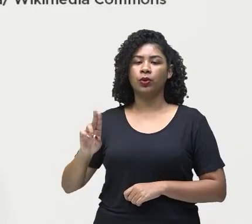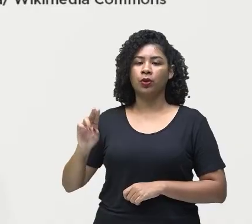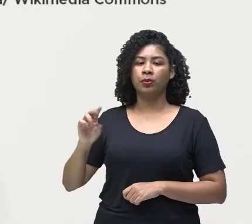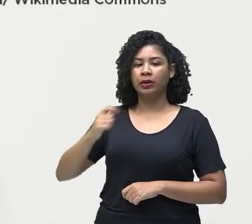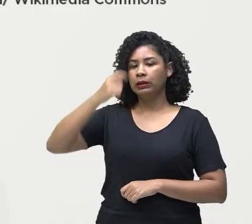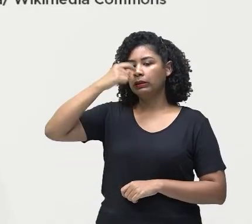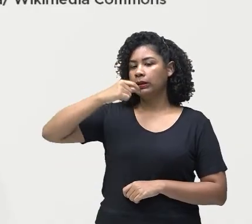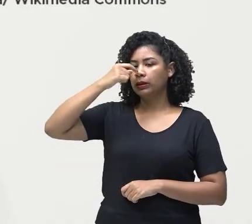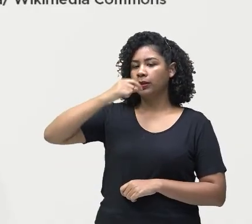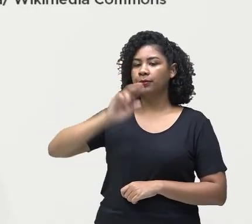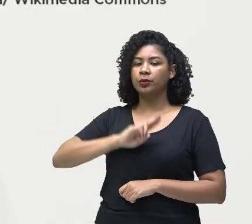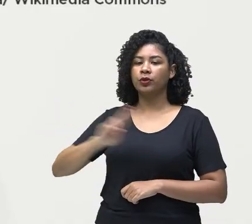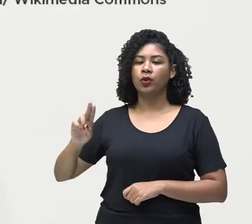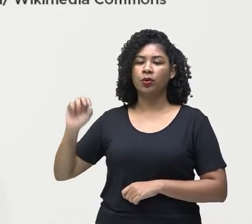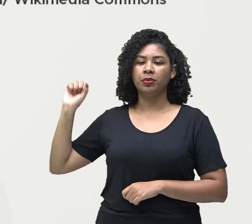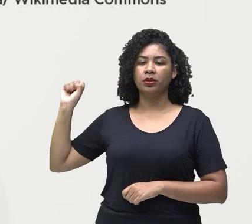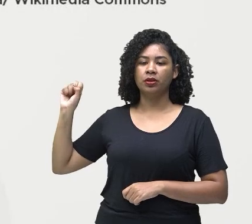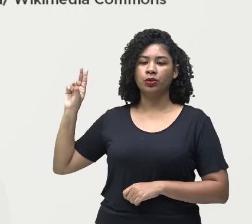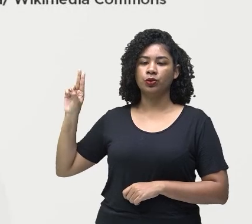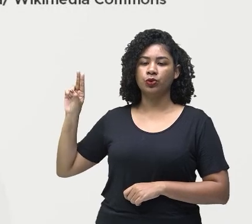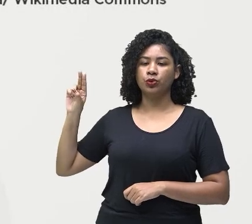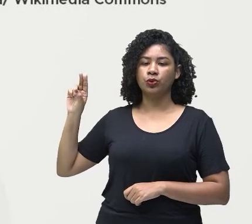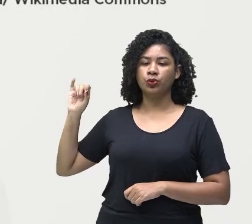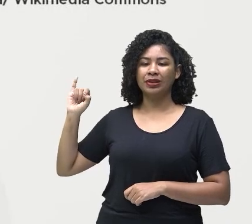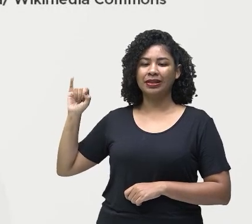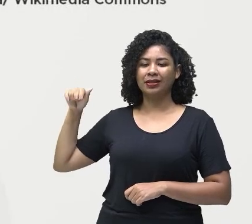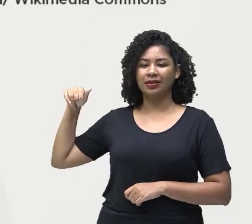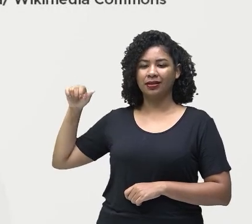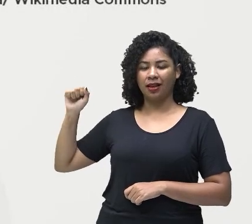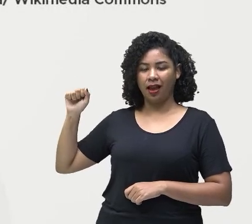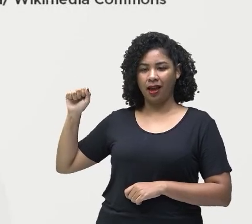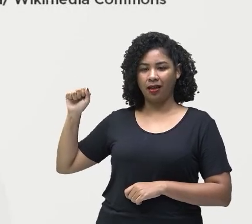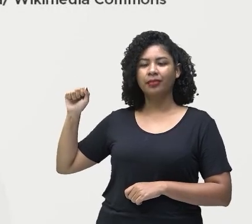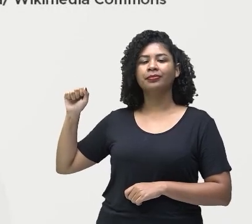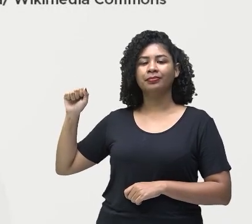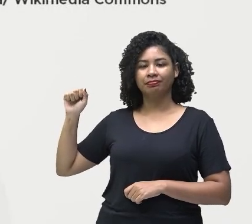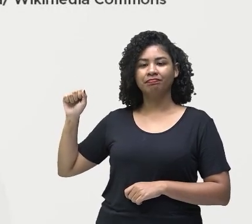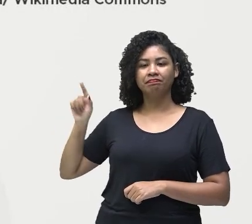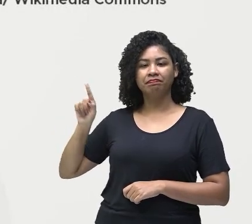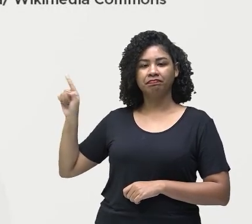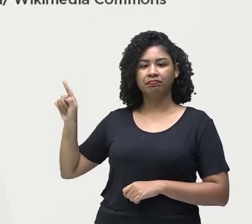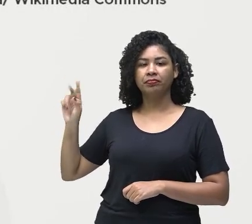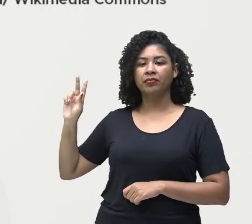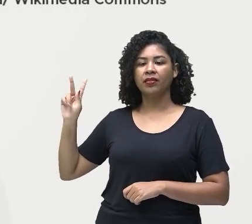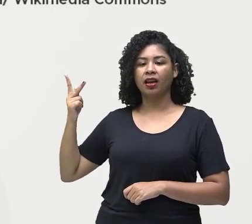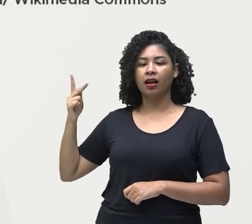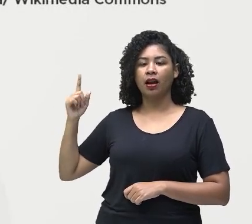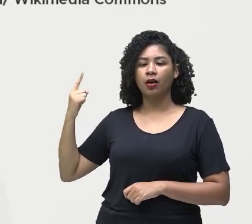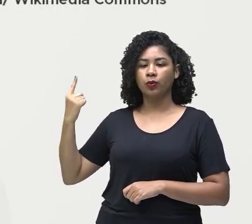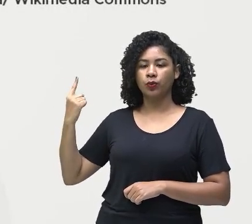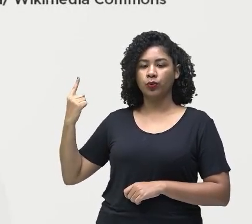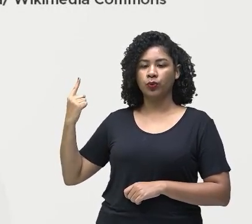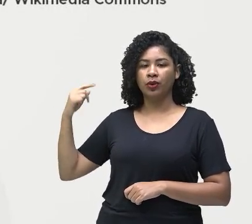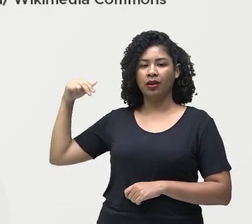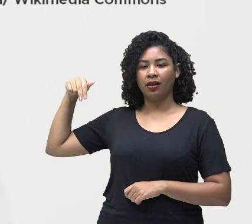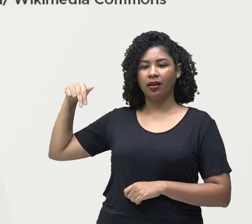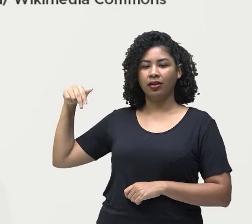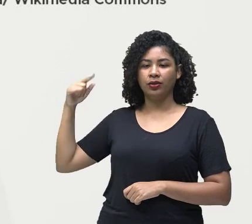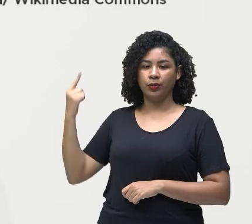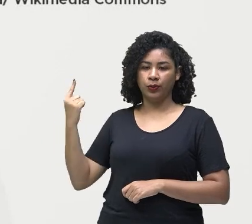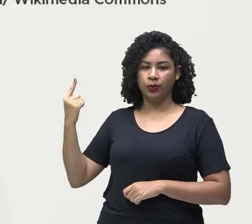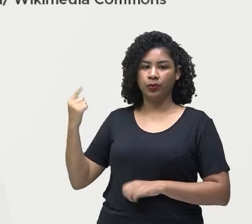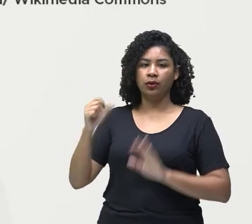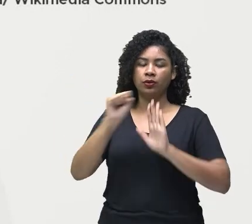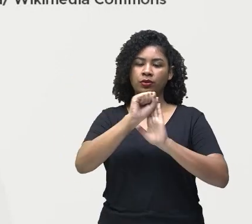suína. Olha só, a gripe suína, conhecida como H1N1 do século 21,